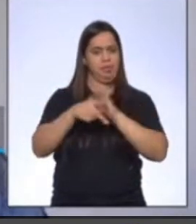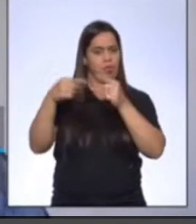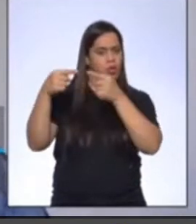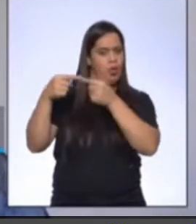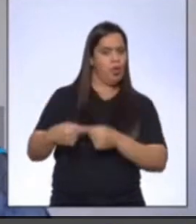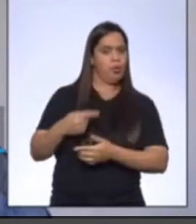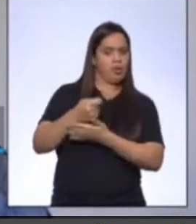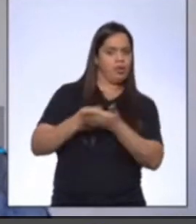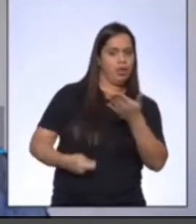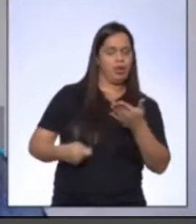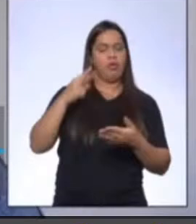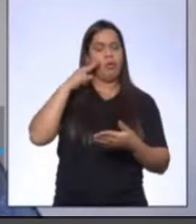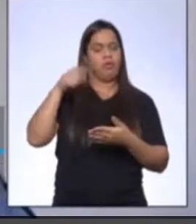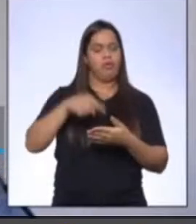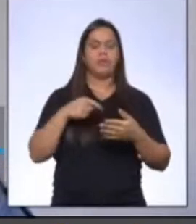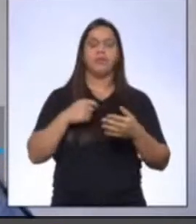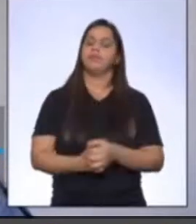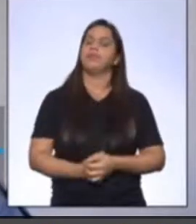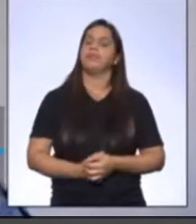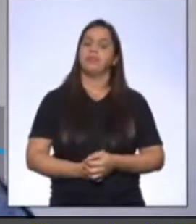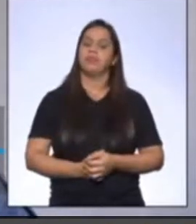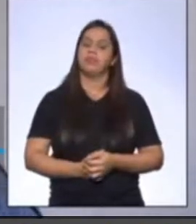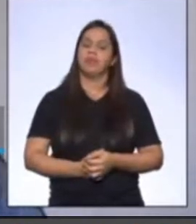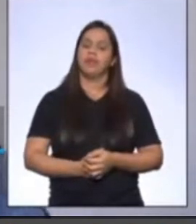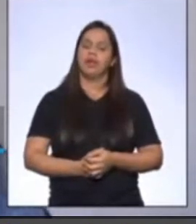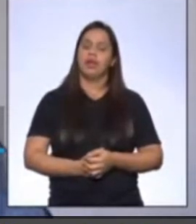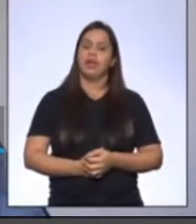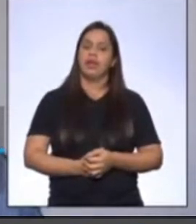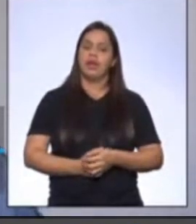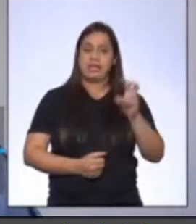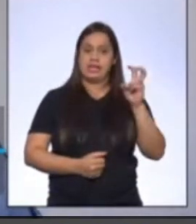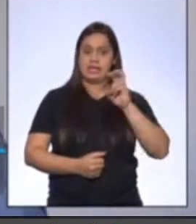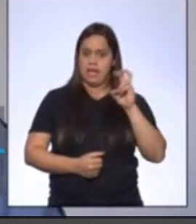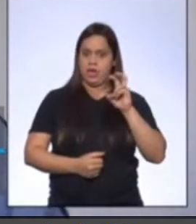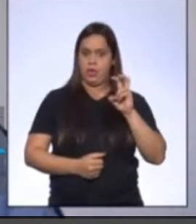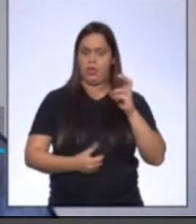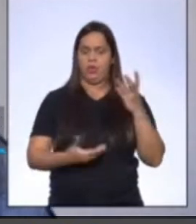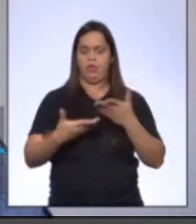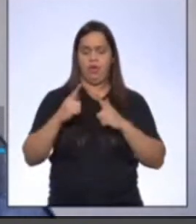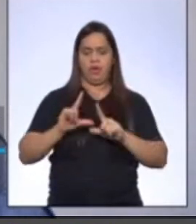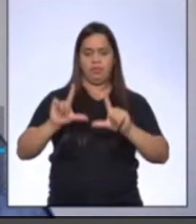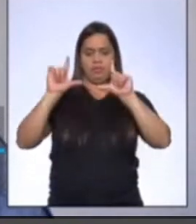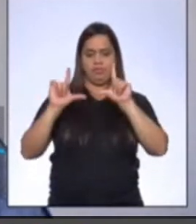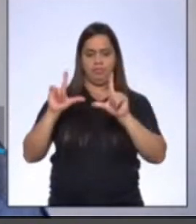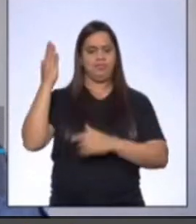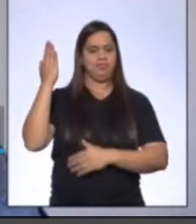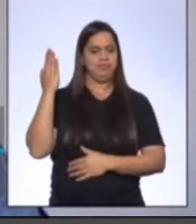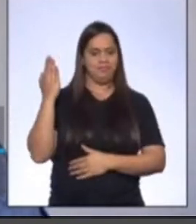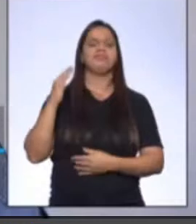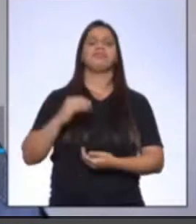fragmento do texto, vamos ver a questão 5, por favor, na tela.